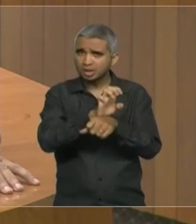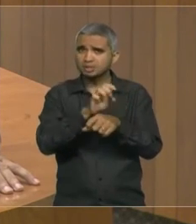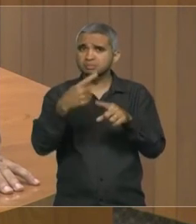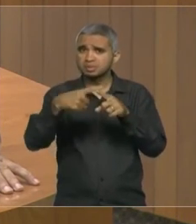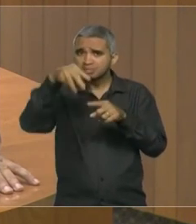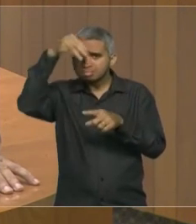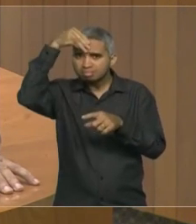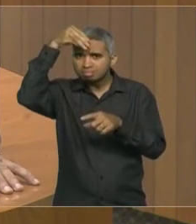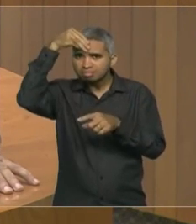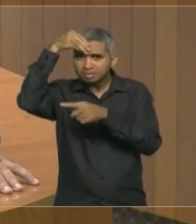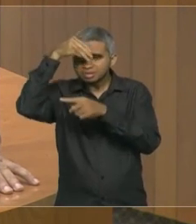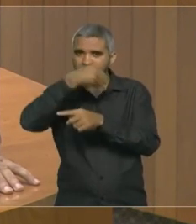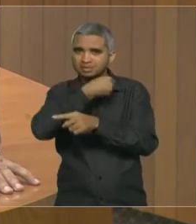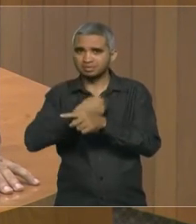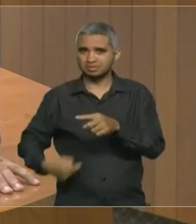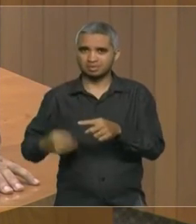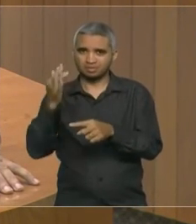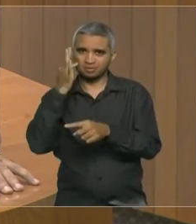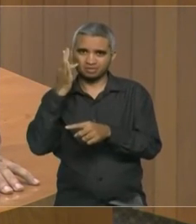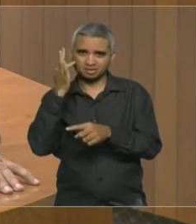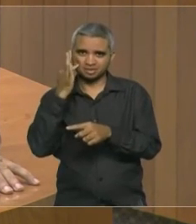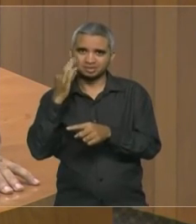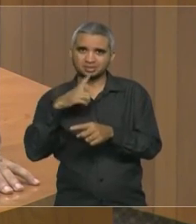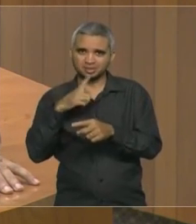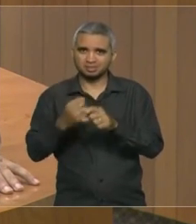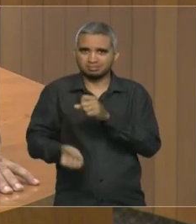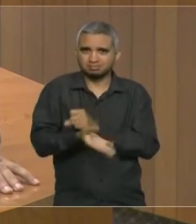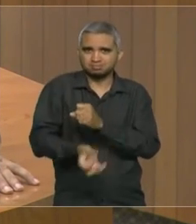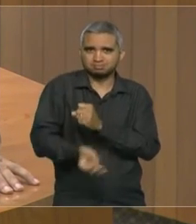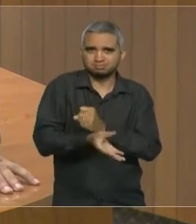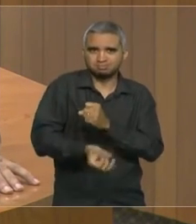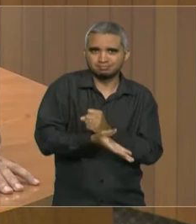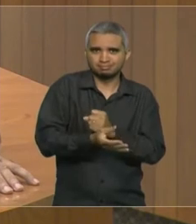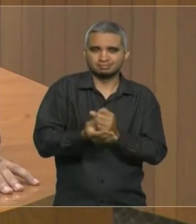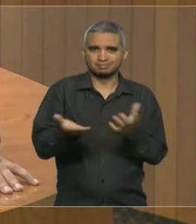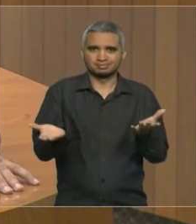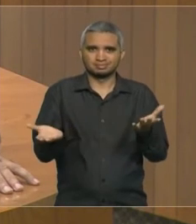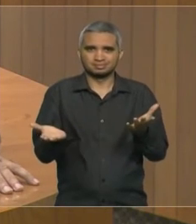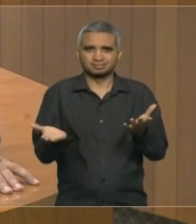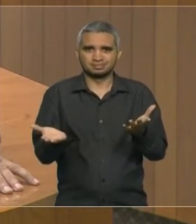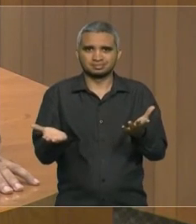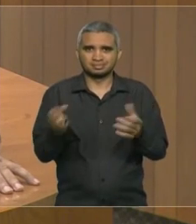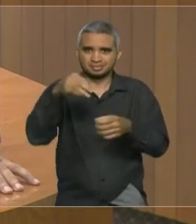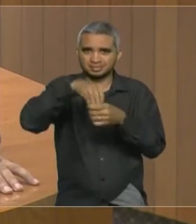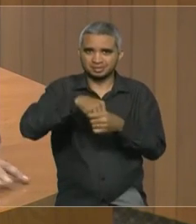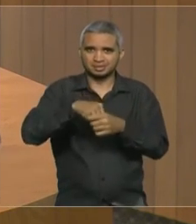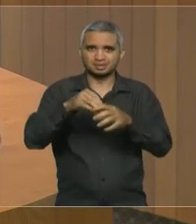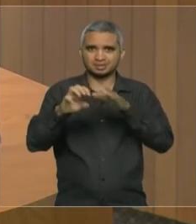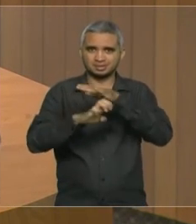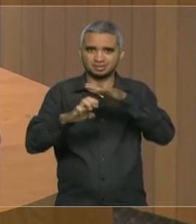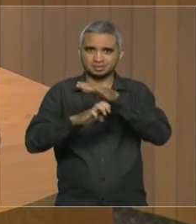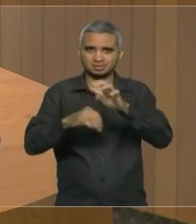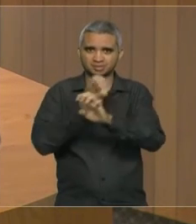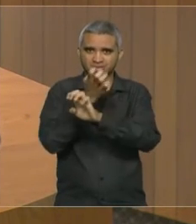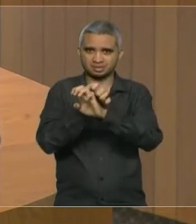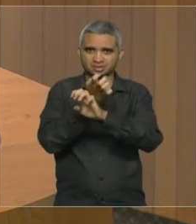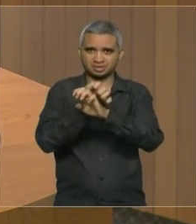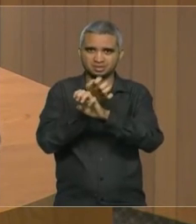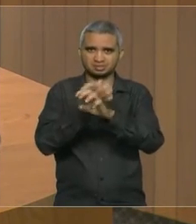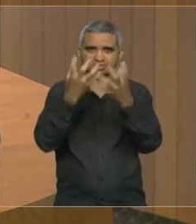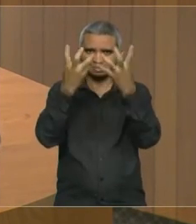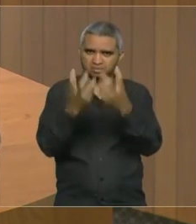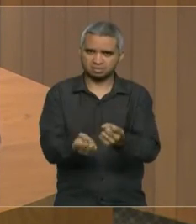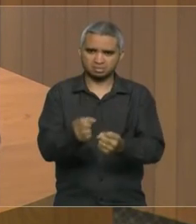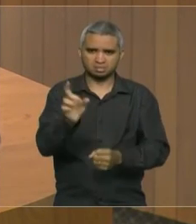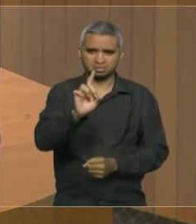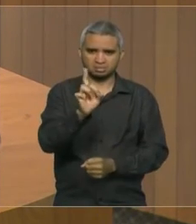Brasil, e que estão recebendo altos salários, cargos comissionados na CAEMA. Isso é inadmissível. E